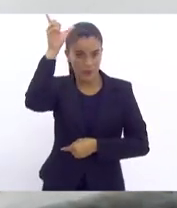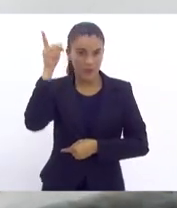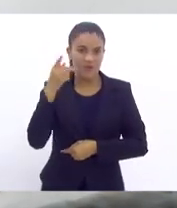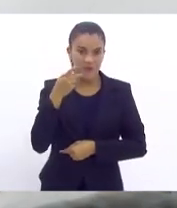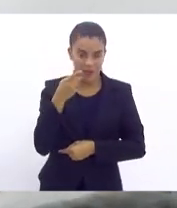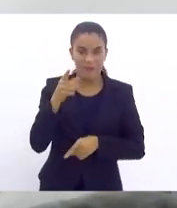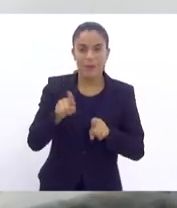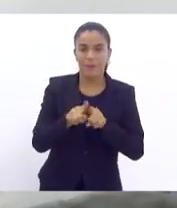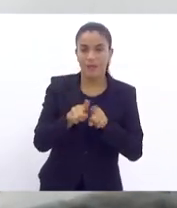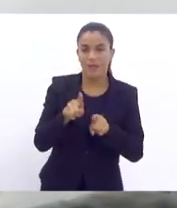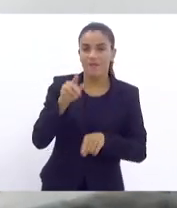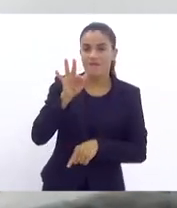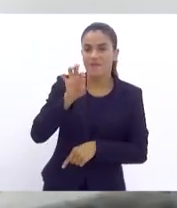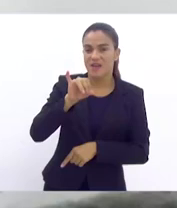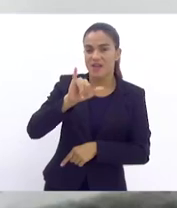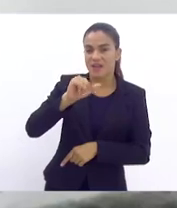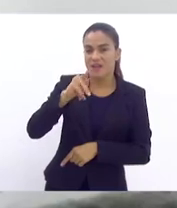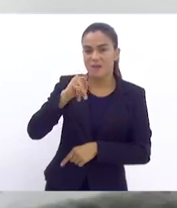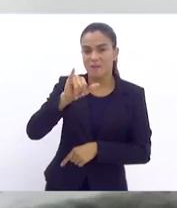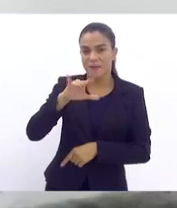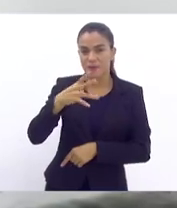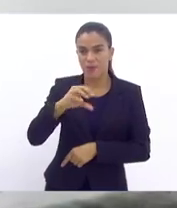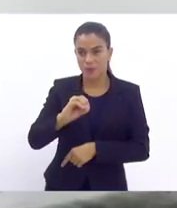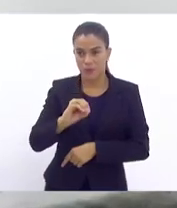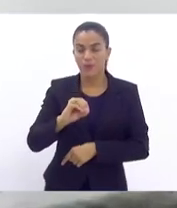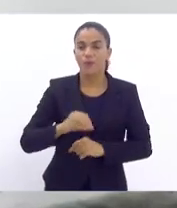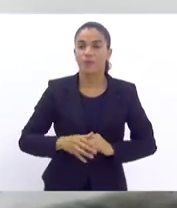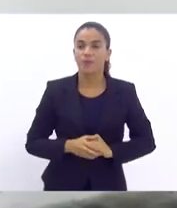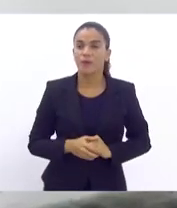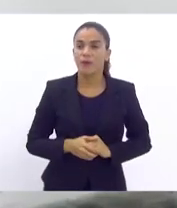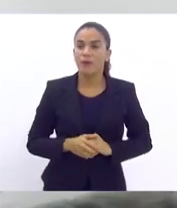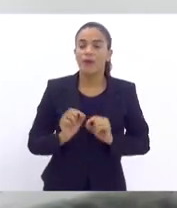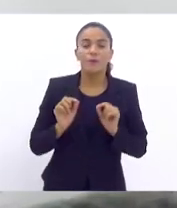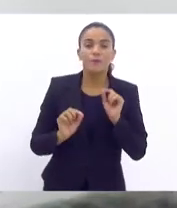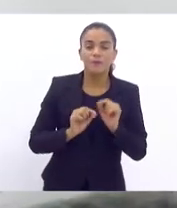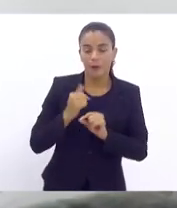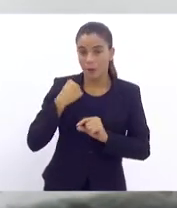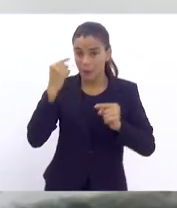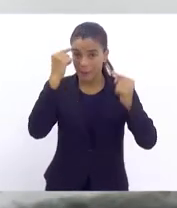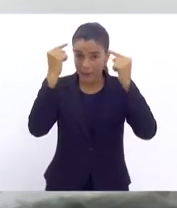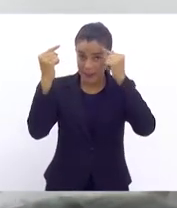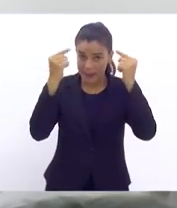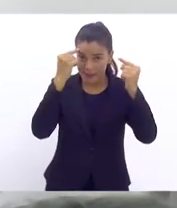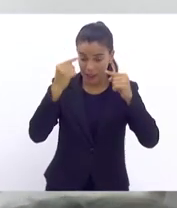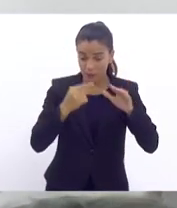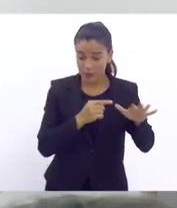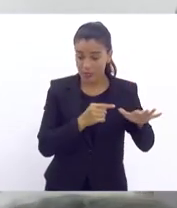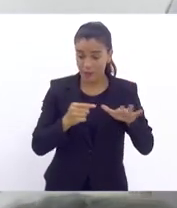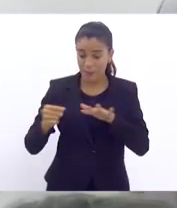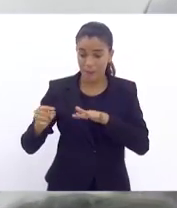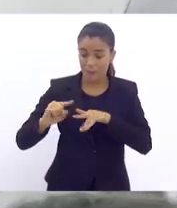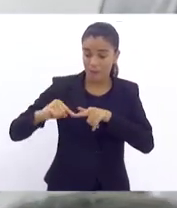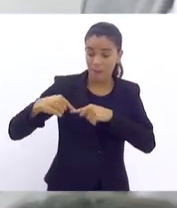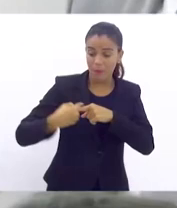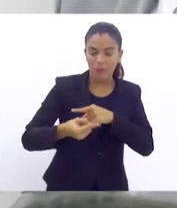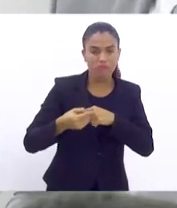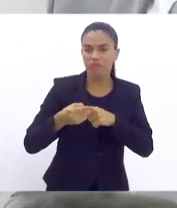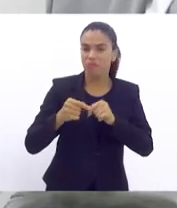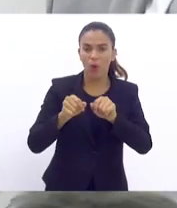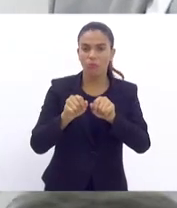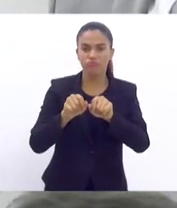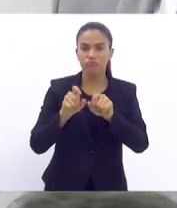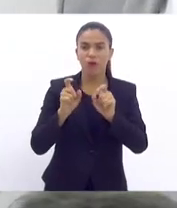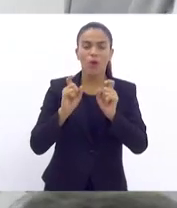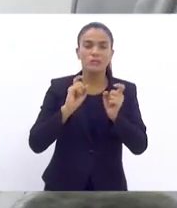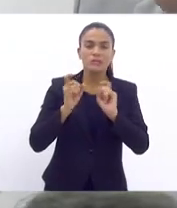Filipinho Habib's Deputado closelino também não estava aqui ainda é o seguinte eu tô pensando na próxima semana não realizarmos a audiência da